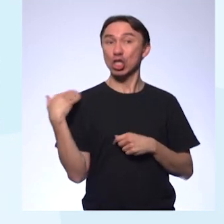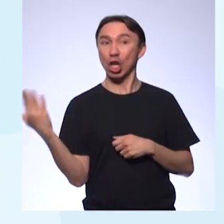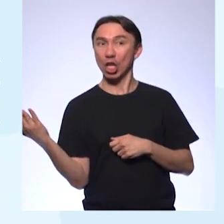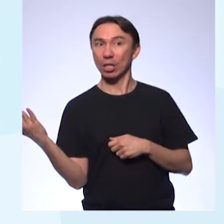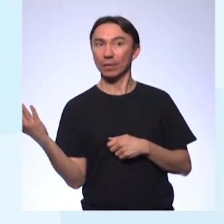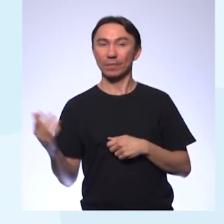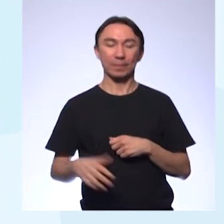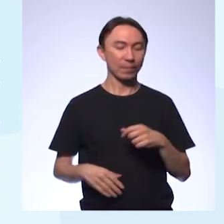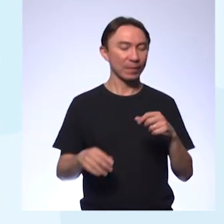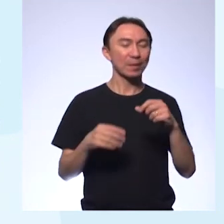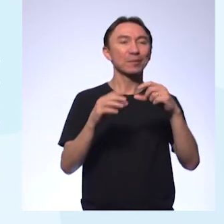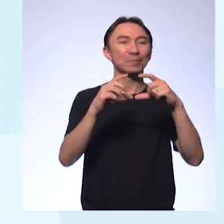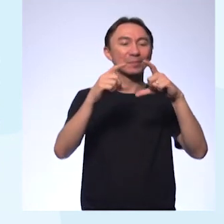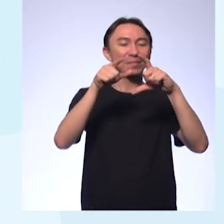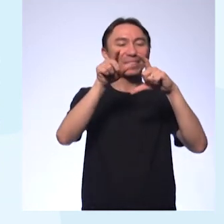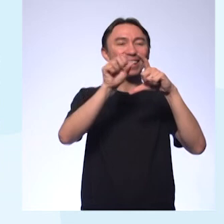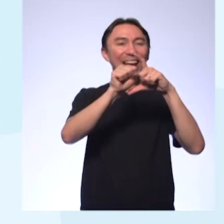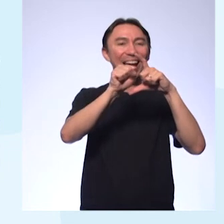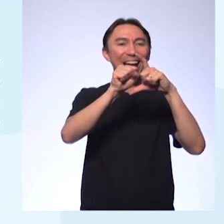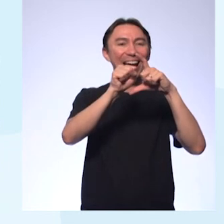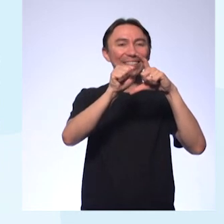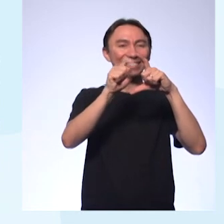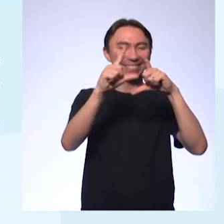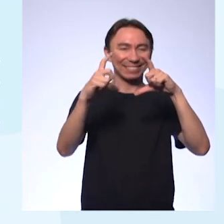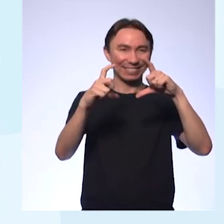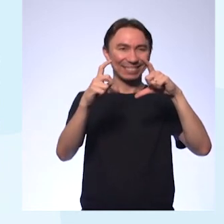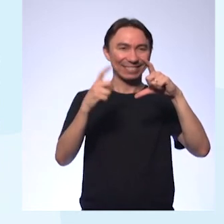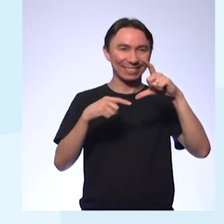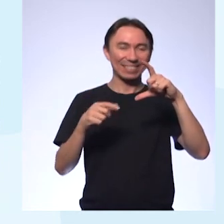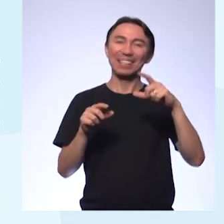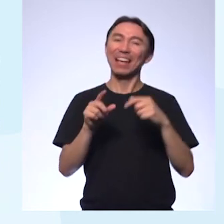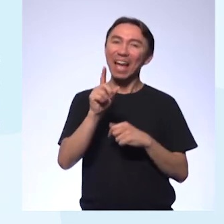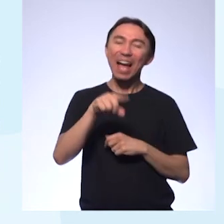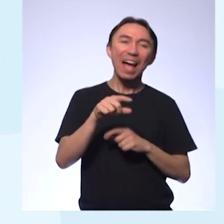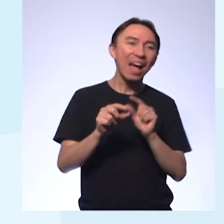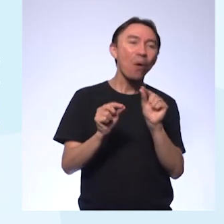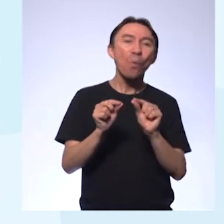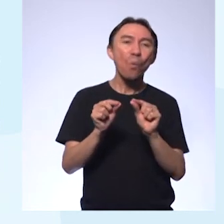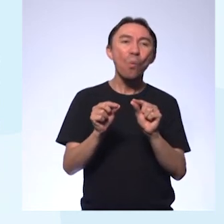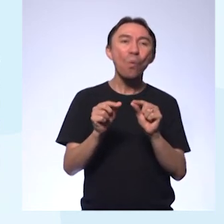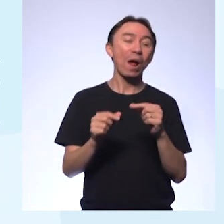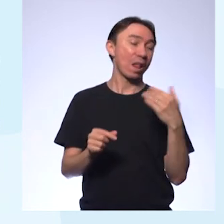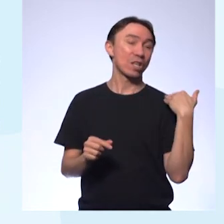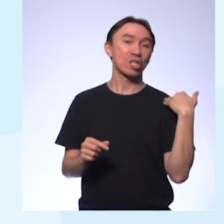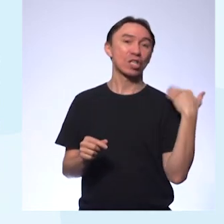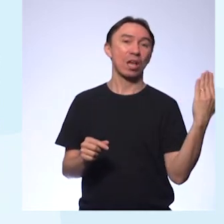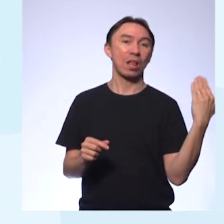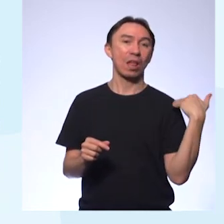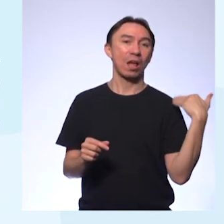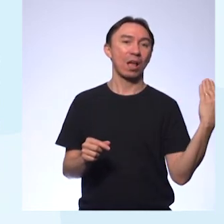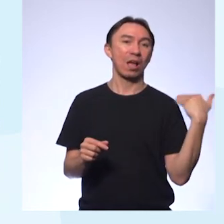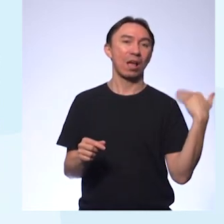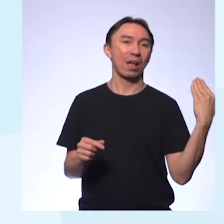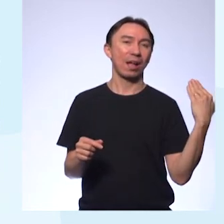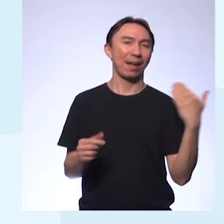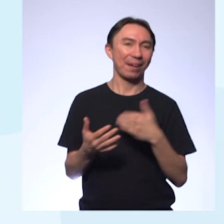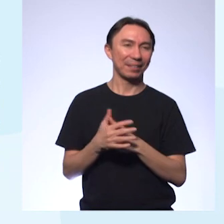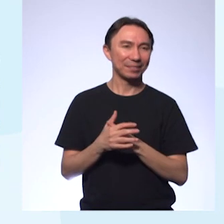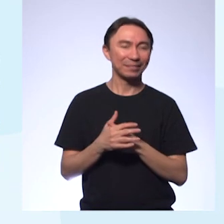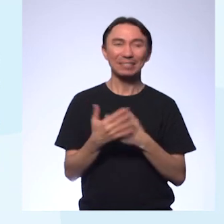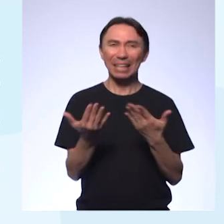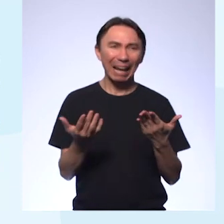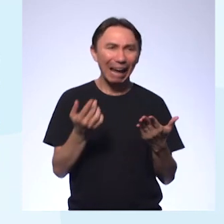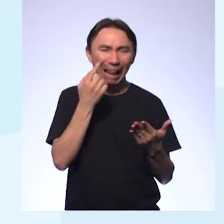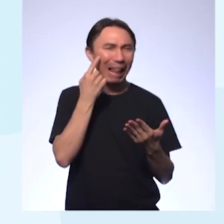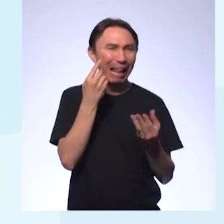que é o S, que significa sinister, que indica que está do lado esquerdo. No caso, ele não